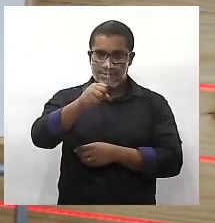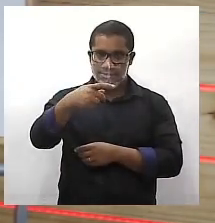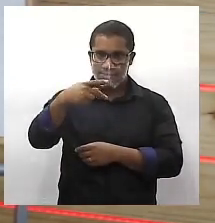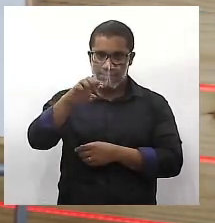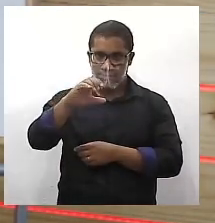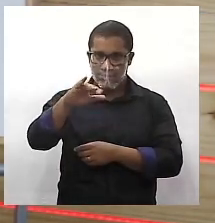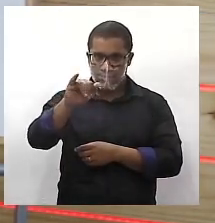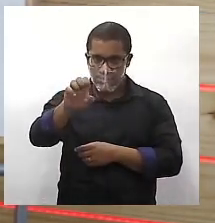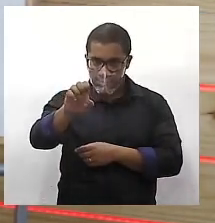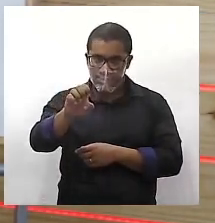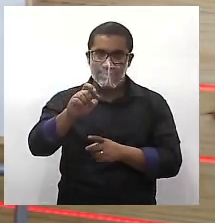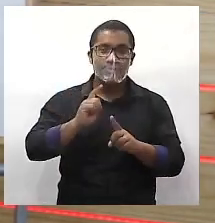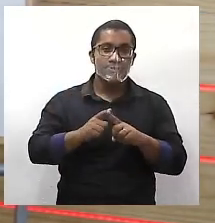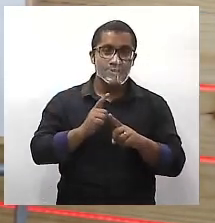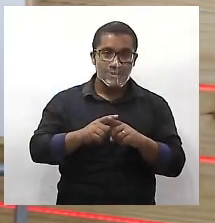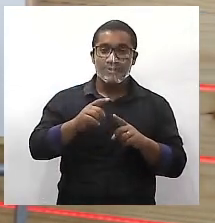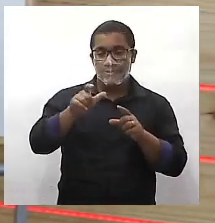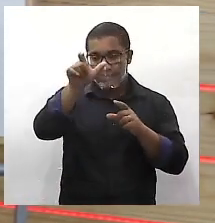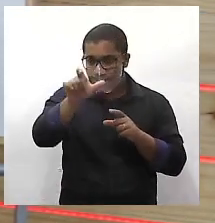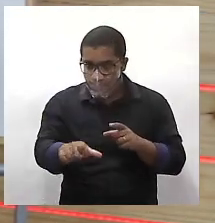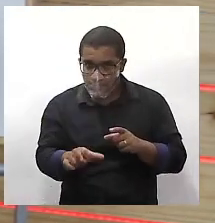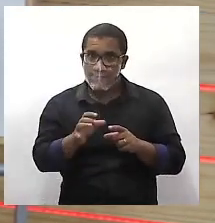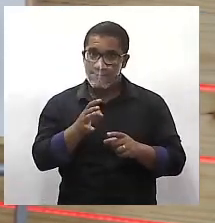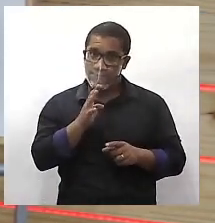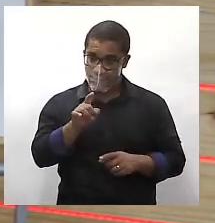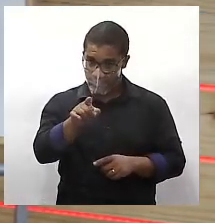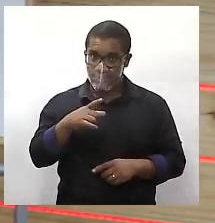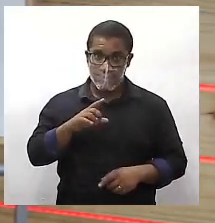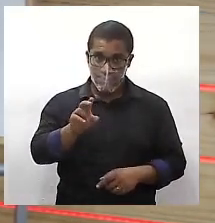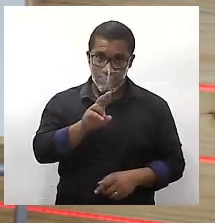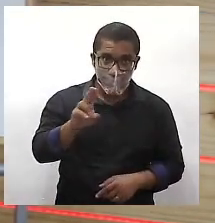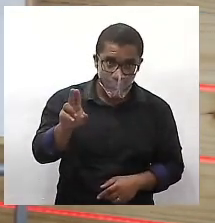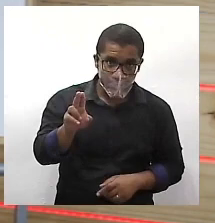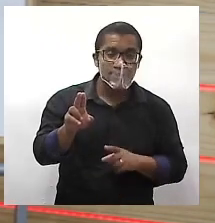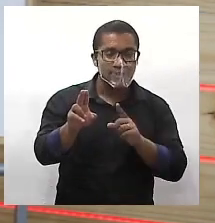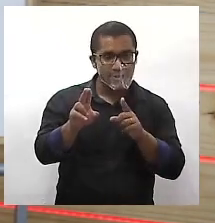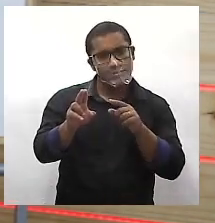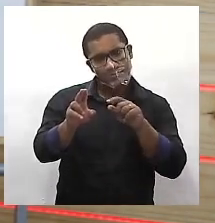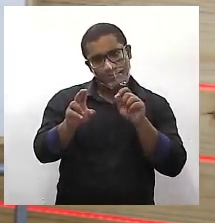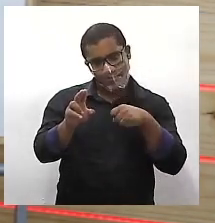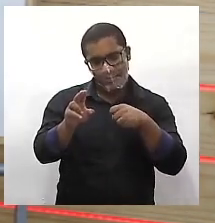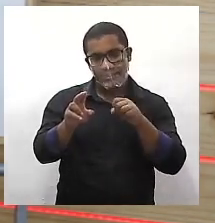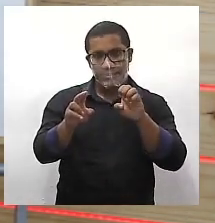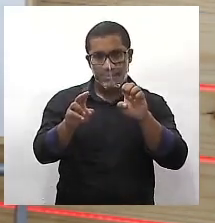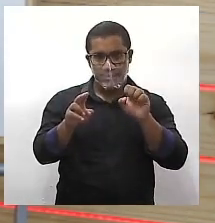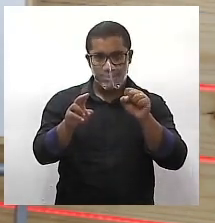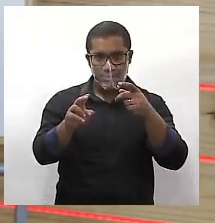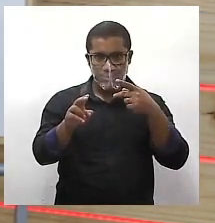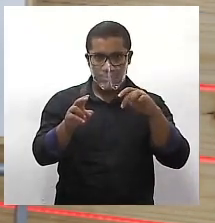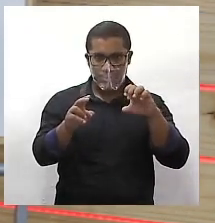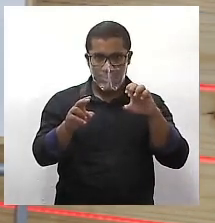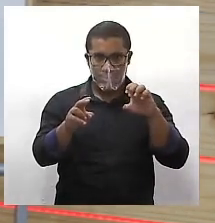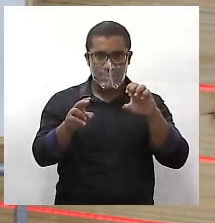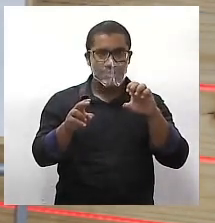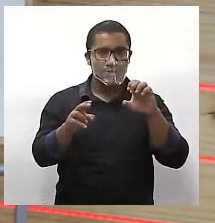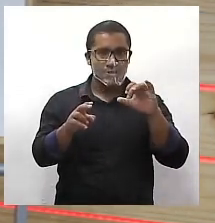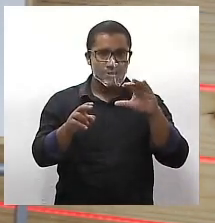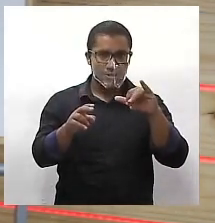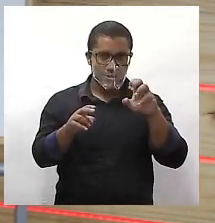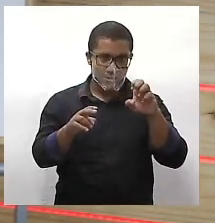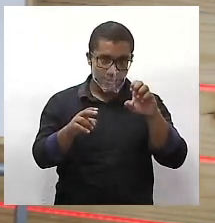porque todo indivíduo conhecido tem um nome, então tem uma espécie, tá? Cuidado com isso. Depois eu tenho um segundo